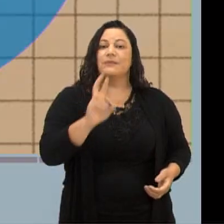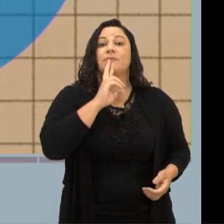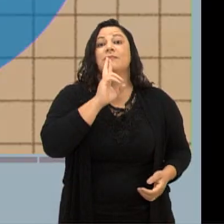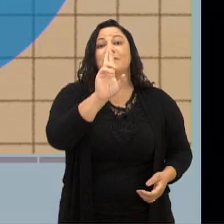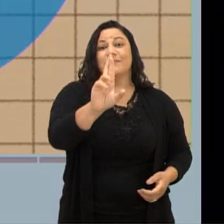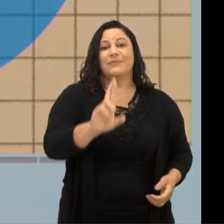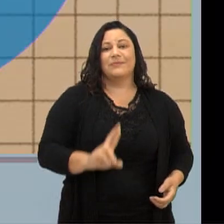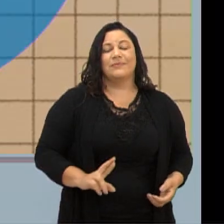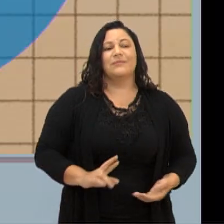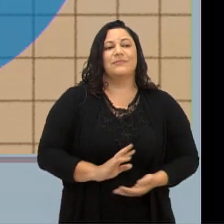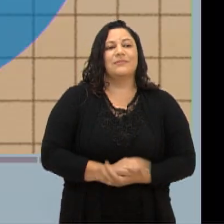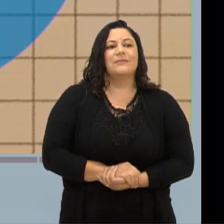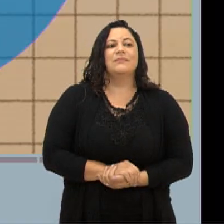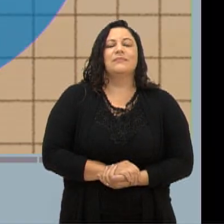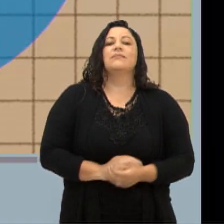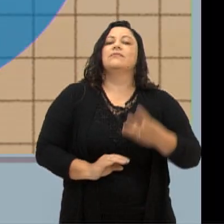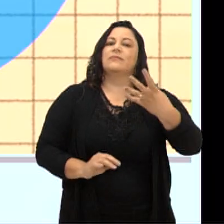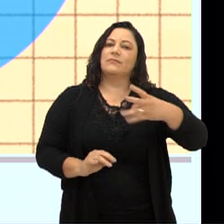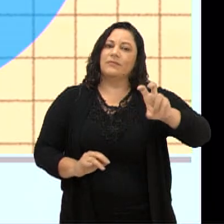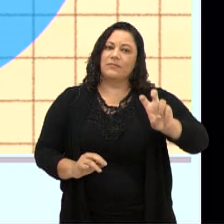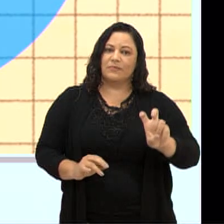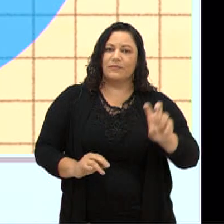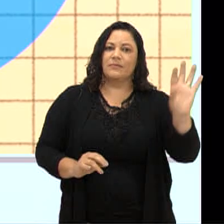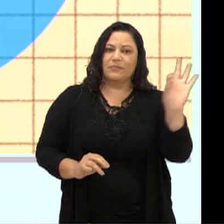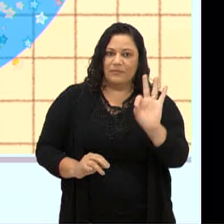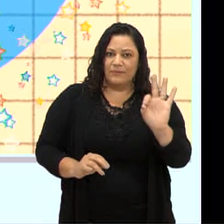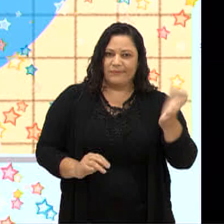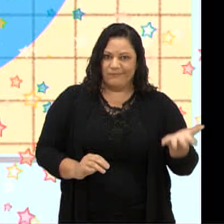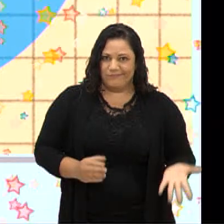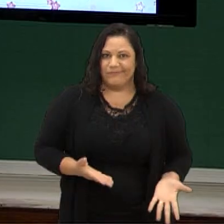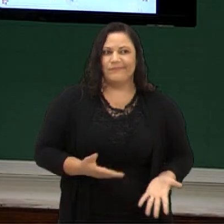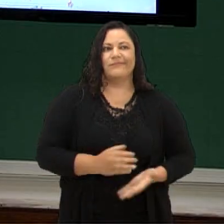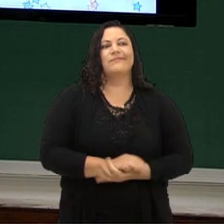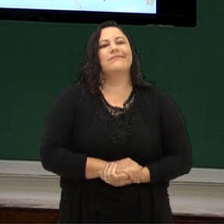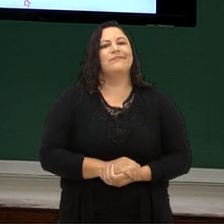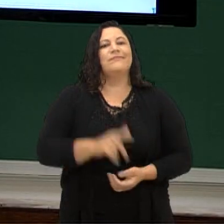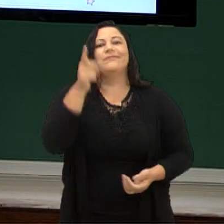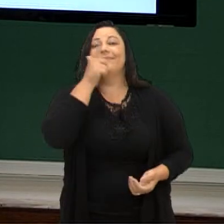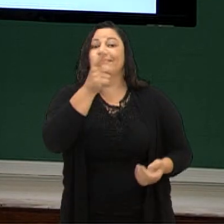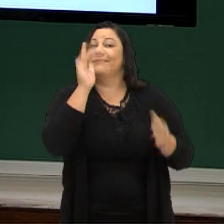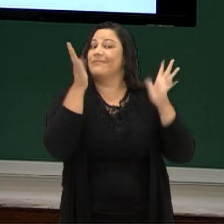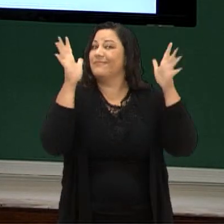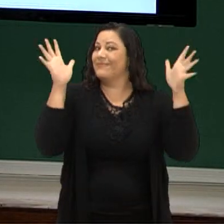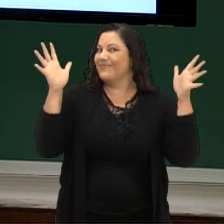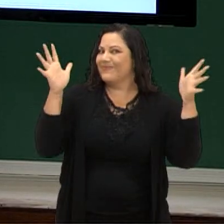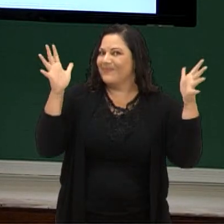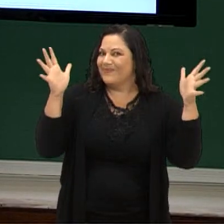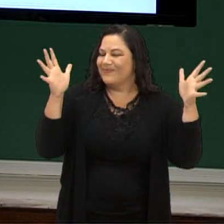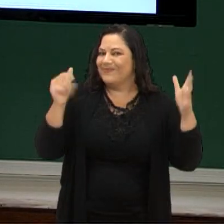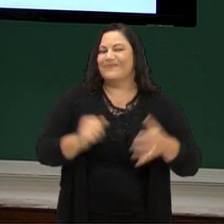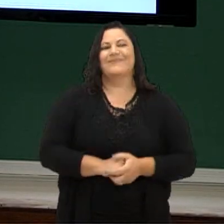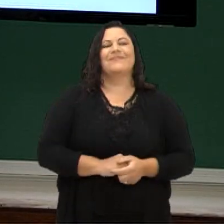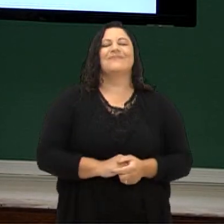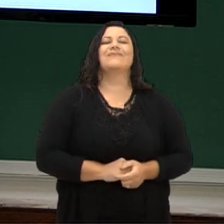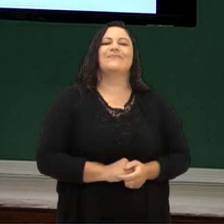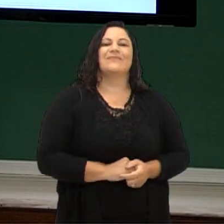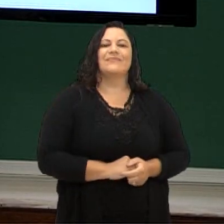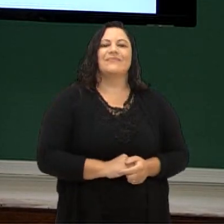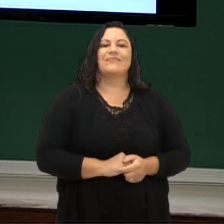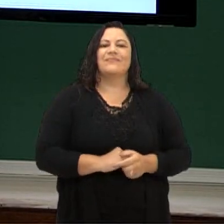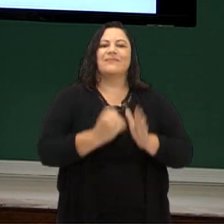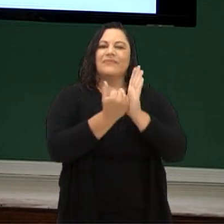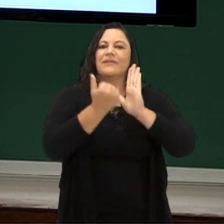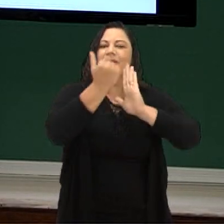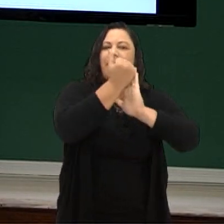resposta? 45 graus. Olha lá, acertamos! Muito bem, vamos para a nossa próxima fase daqui a